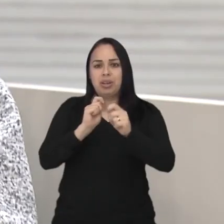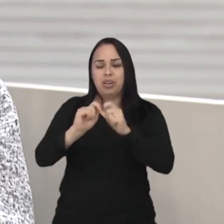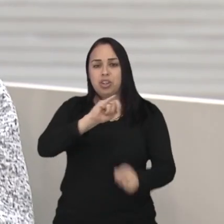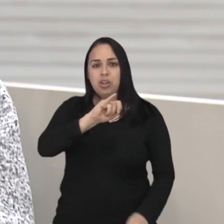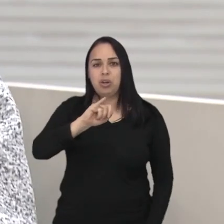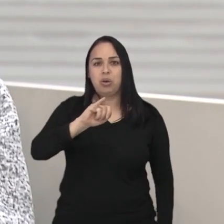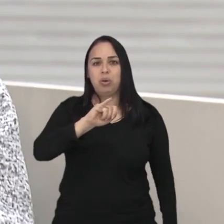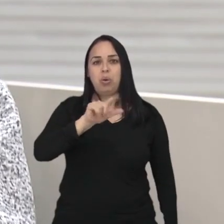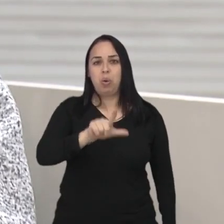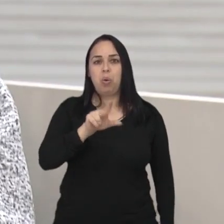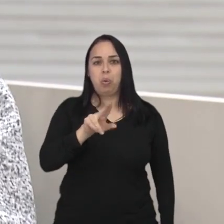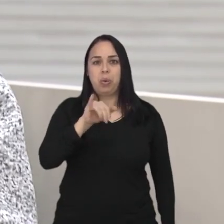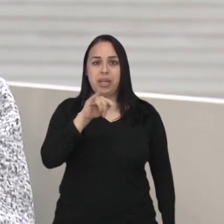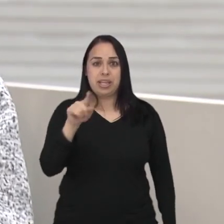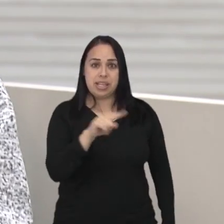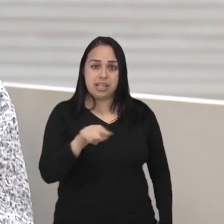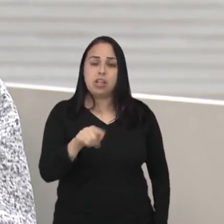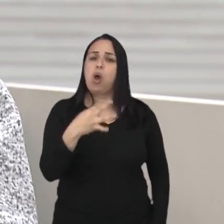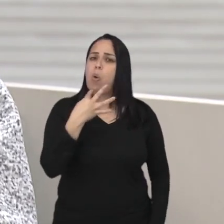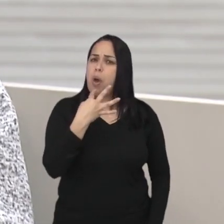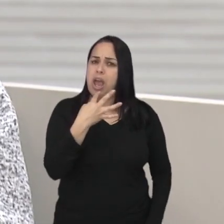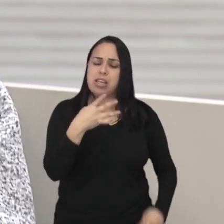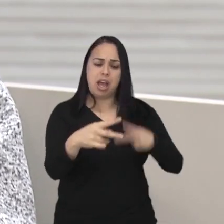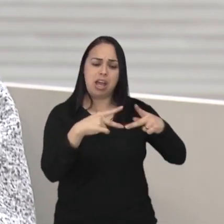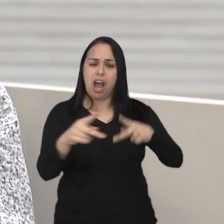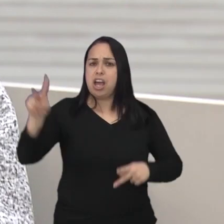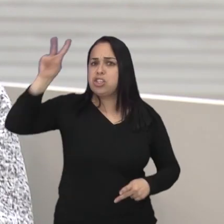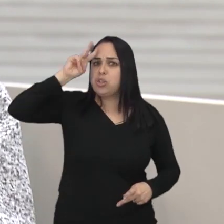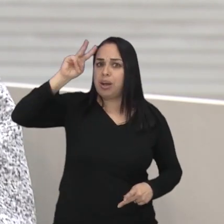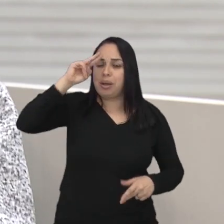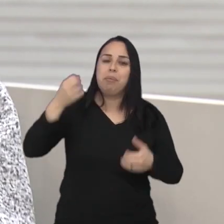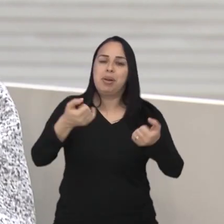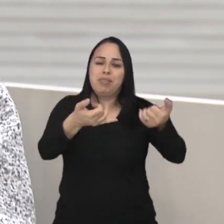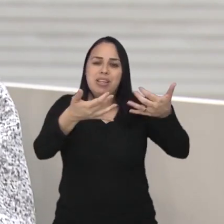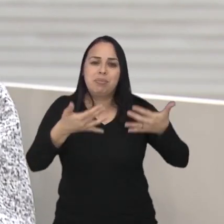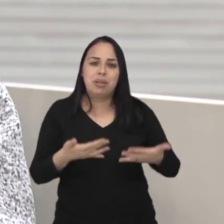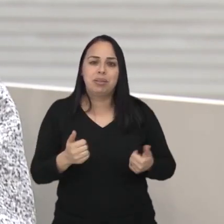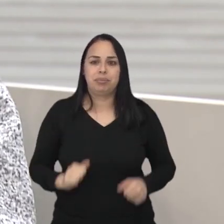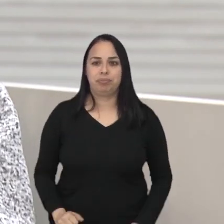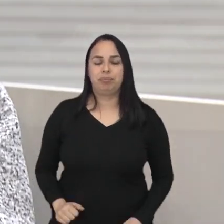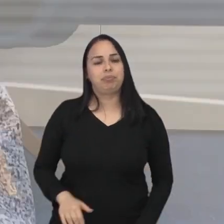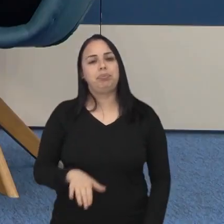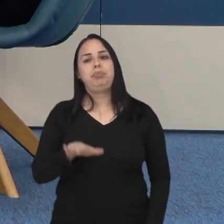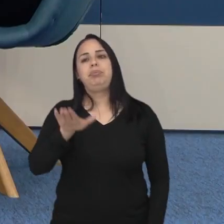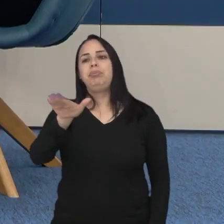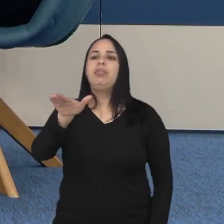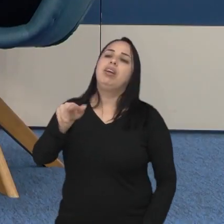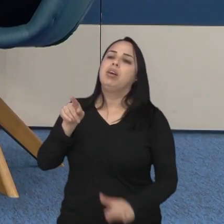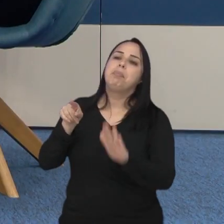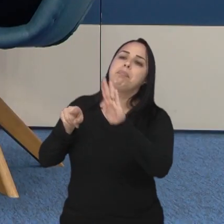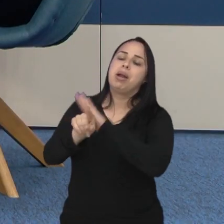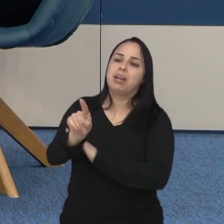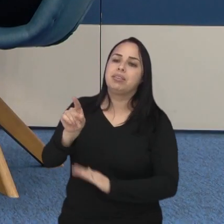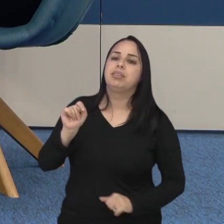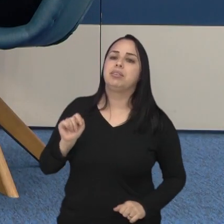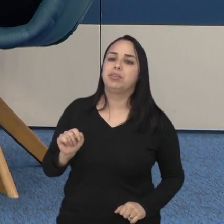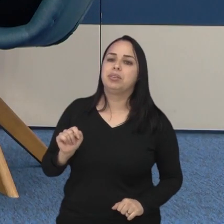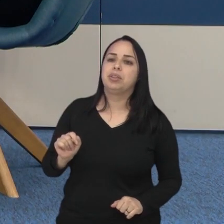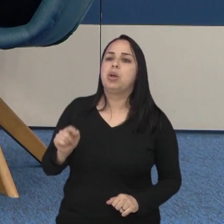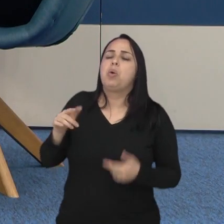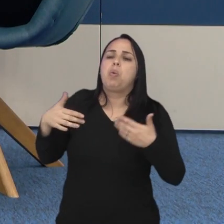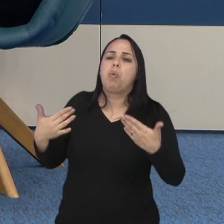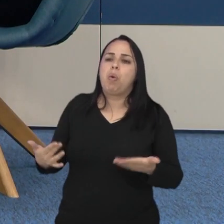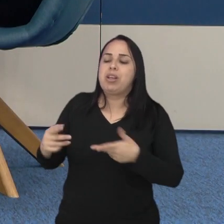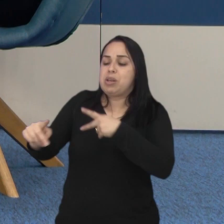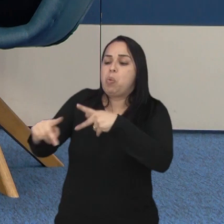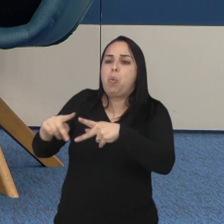O jornalista Luiz Paulo Costa conhece bem a história da cidade e é o nosso guia nessa viagem. Luiz Paulo, eu queria começar perguntando para o